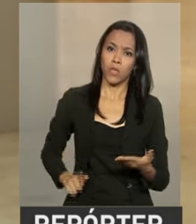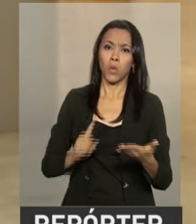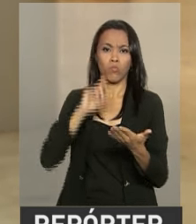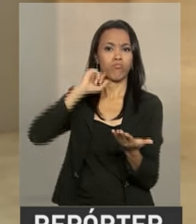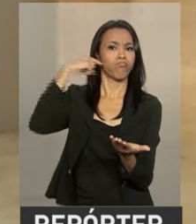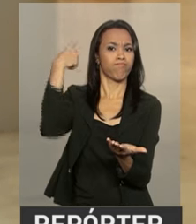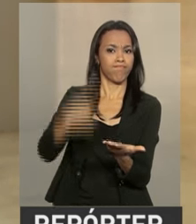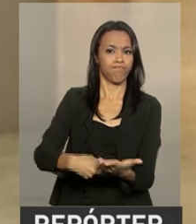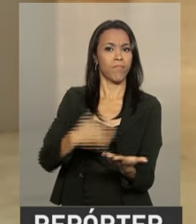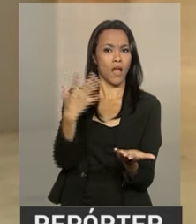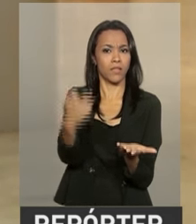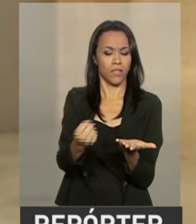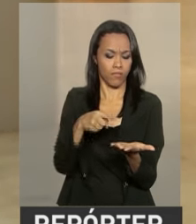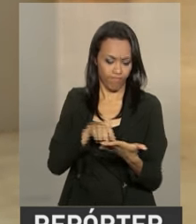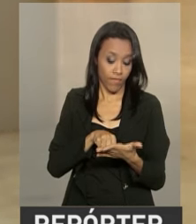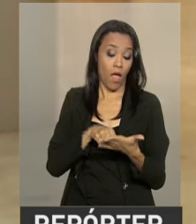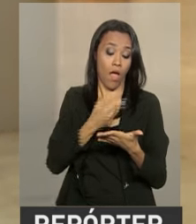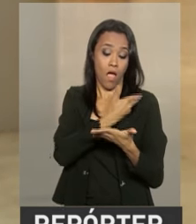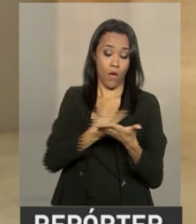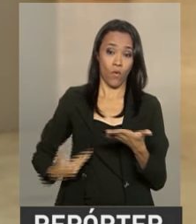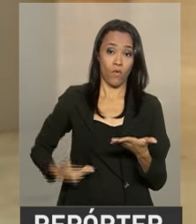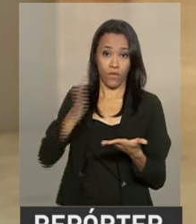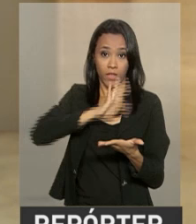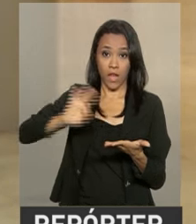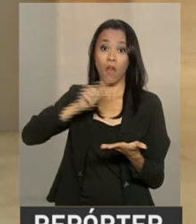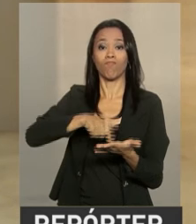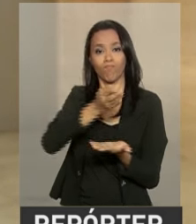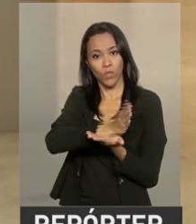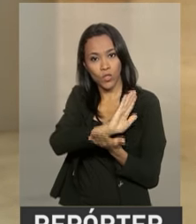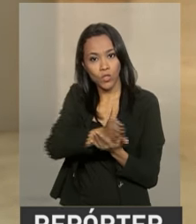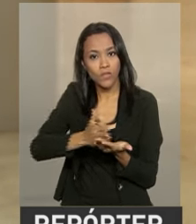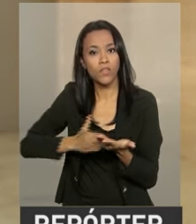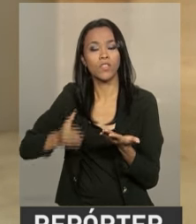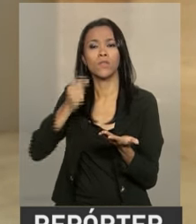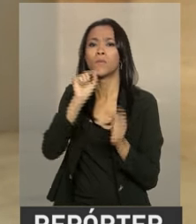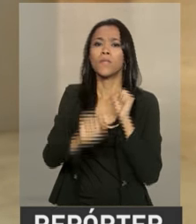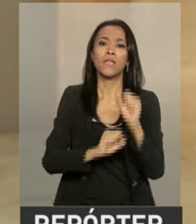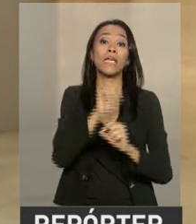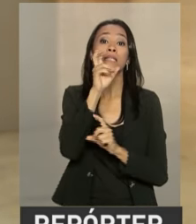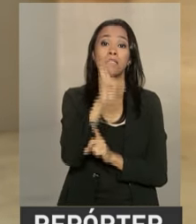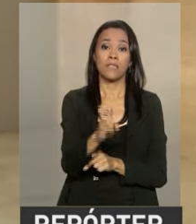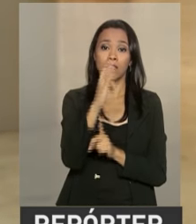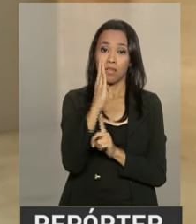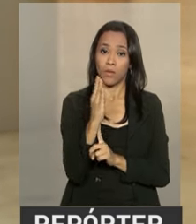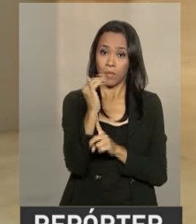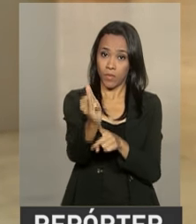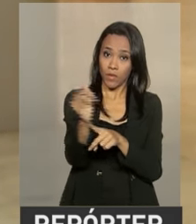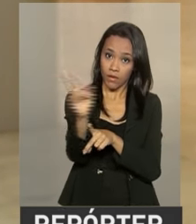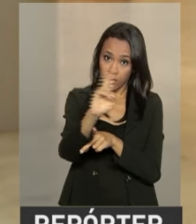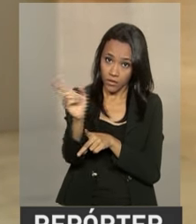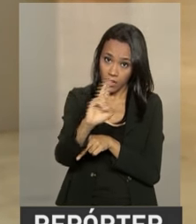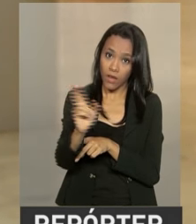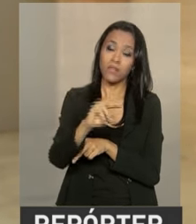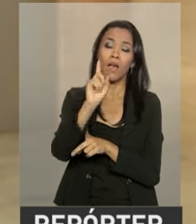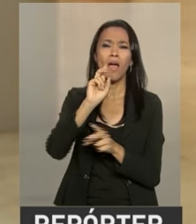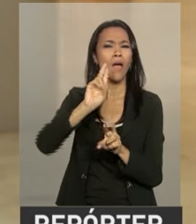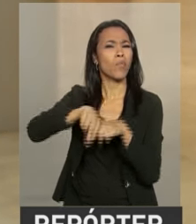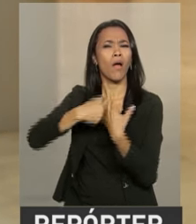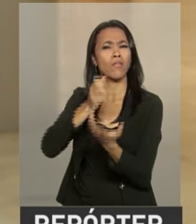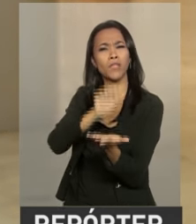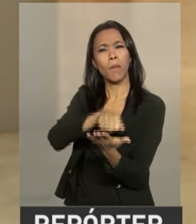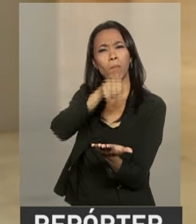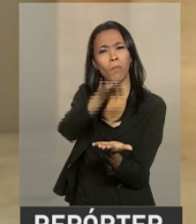austeridade é que a união vai dividir com os estados os R bilhões deais provenientes da multa de